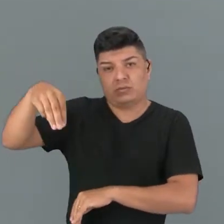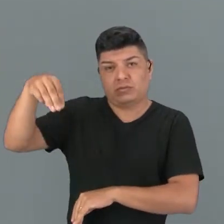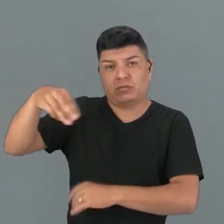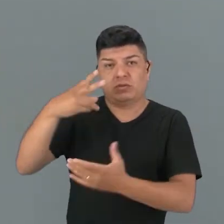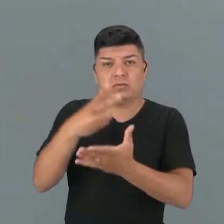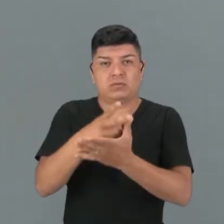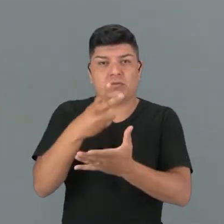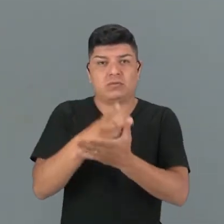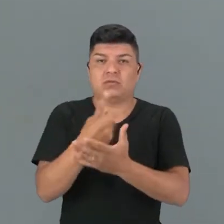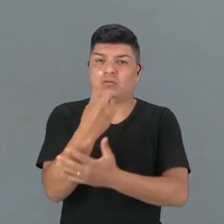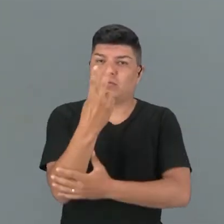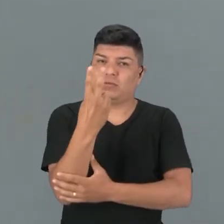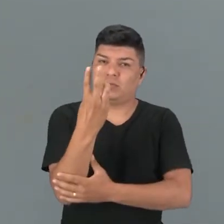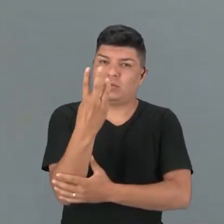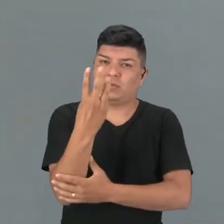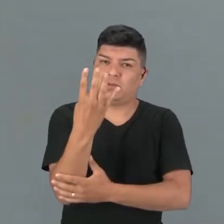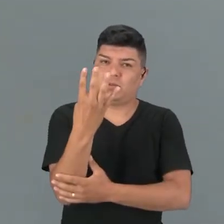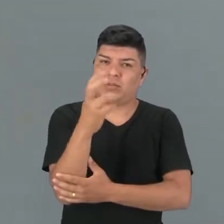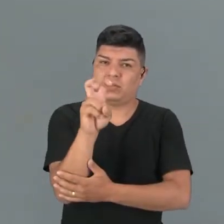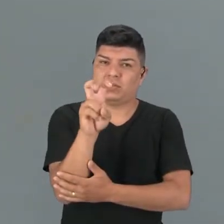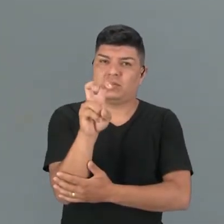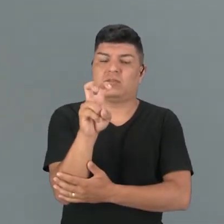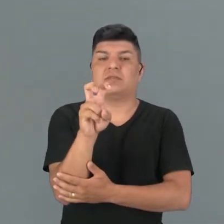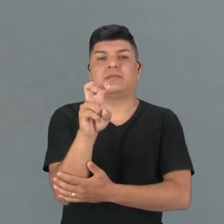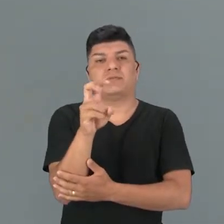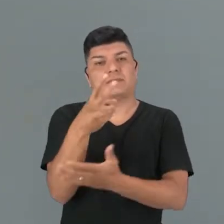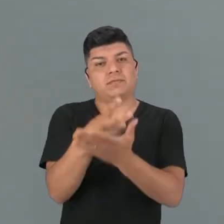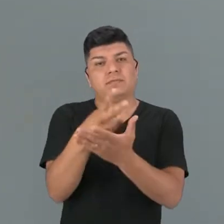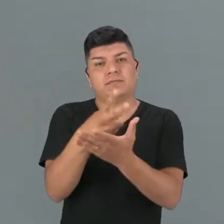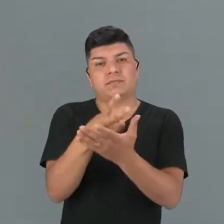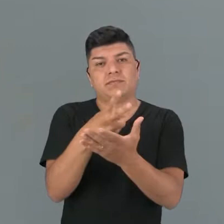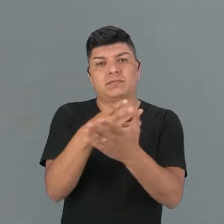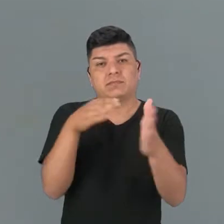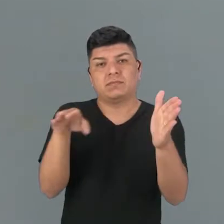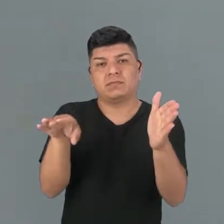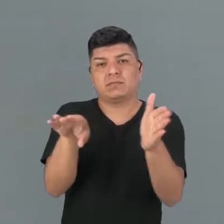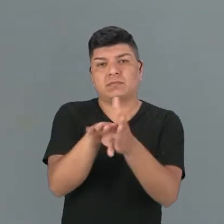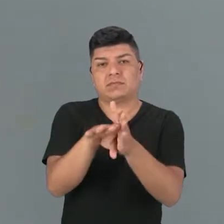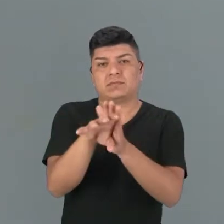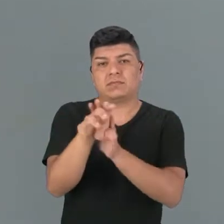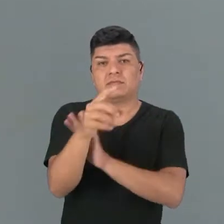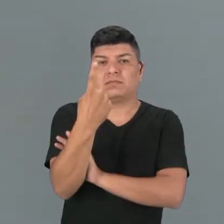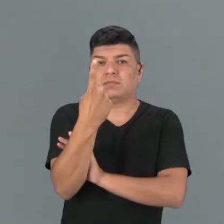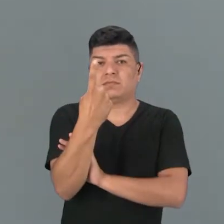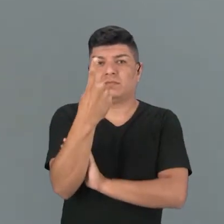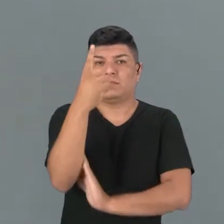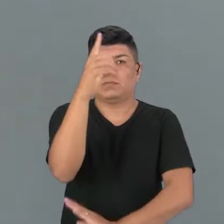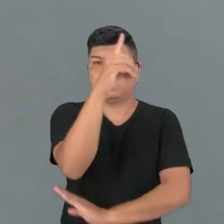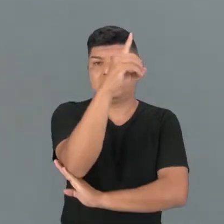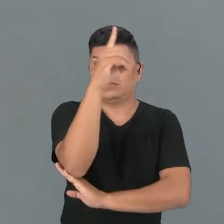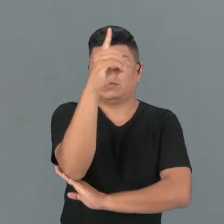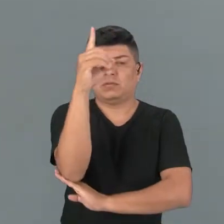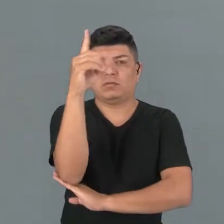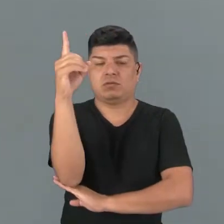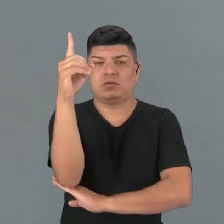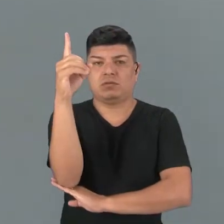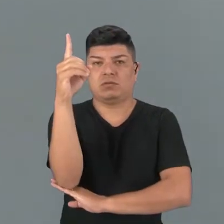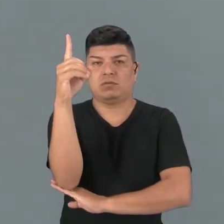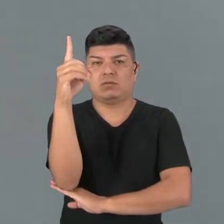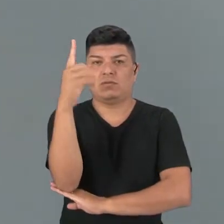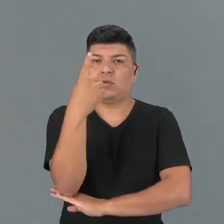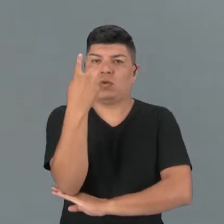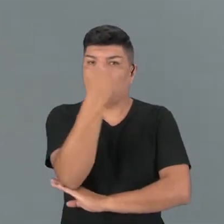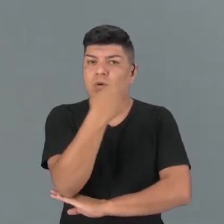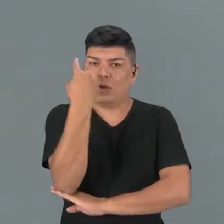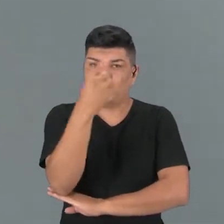esses? 1, 2, 3, 4, 5. Quando ele chegar exatamente no 1, ponteiro grande, ele está marcando, não é 1 hora,